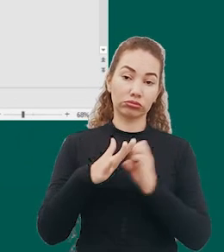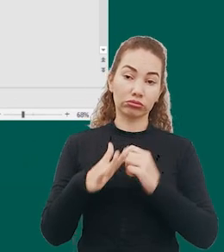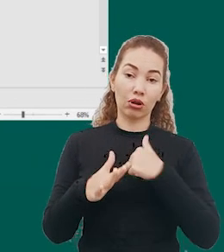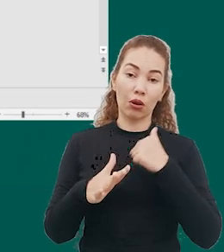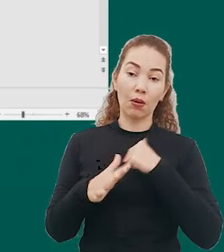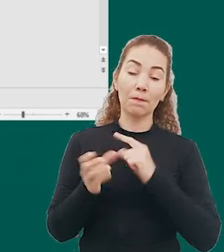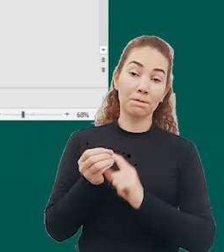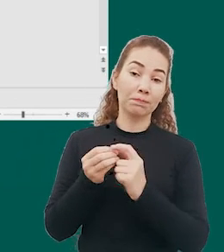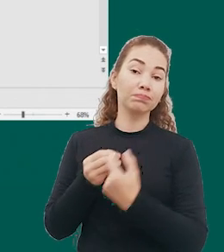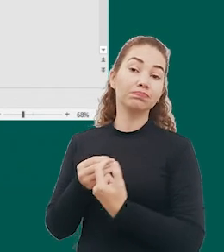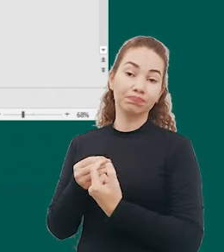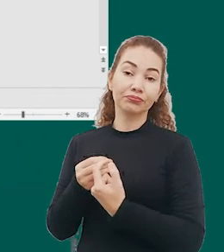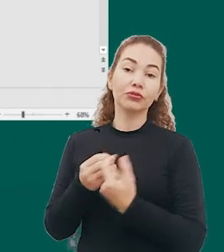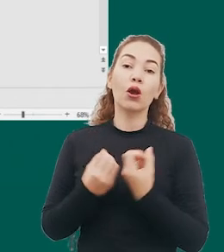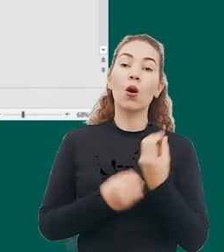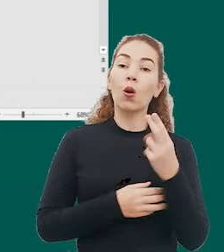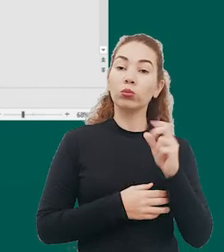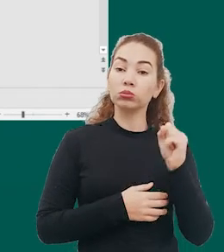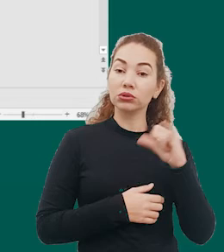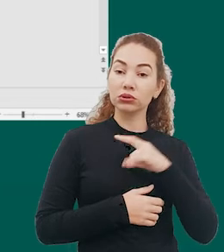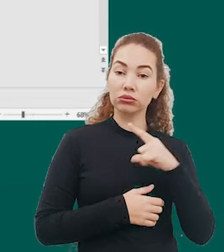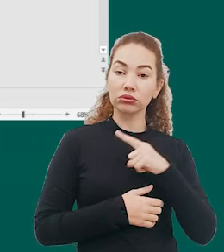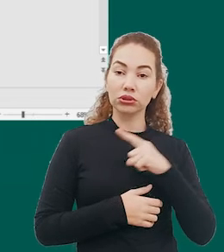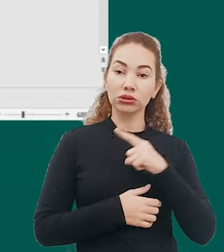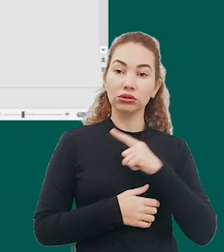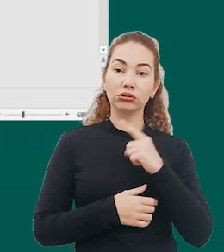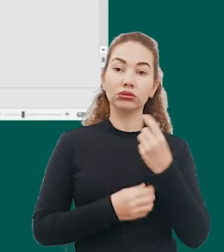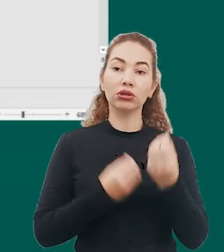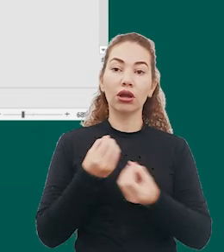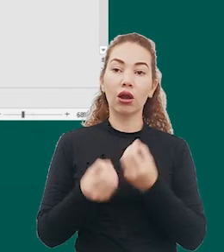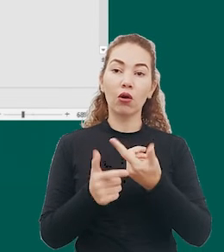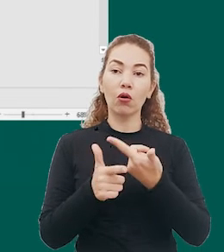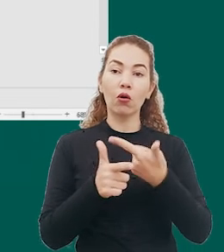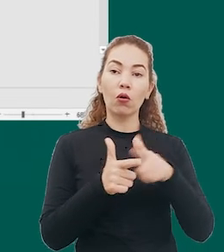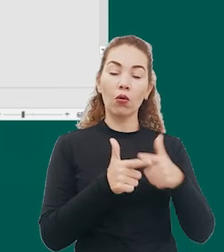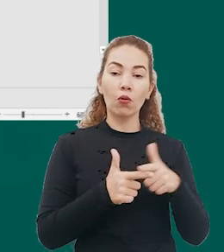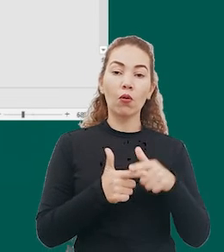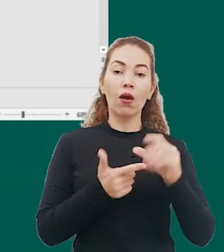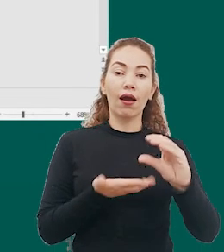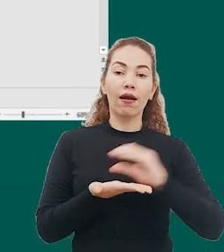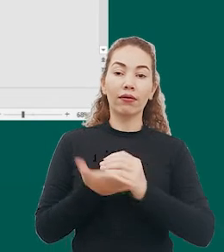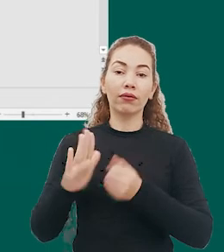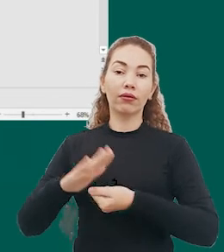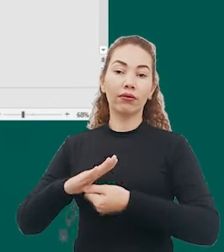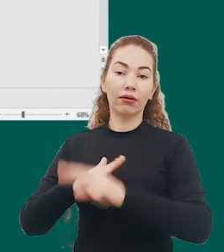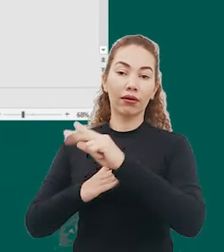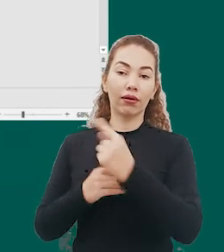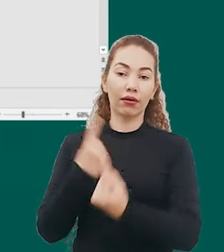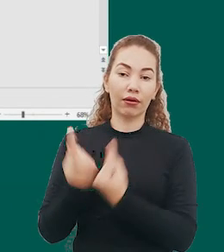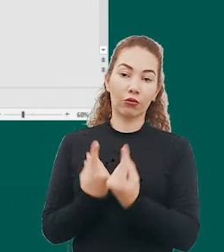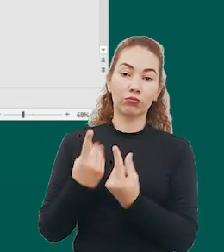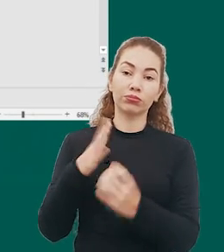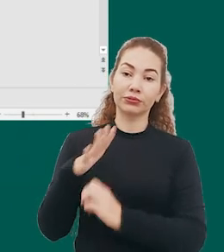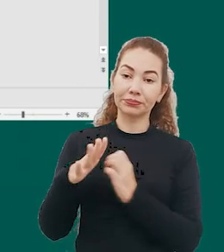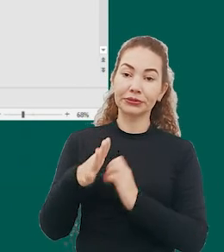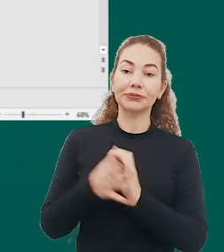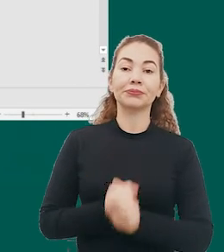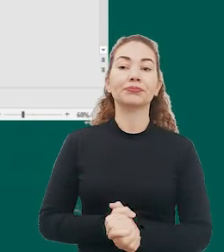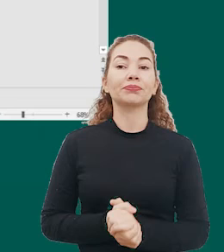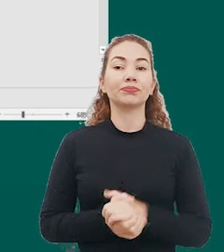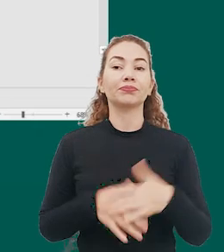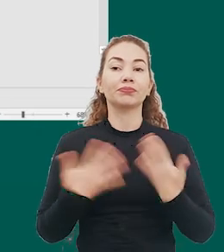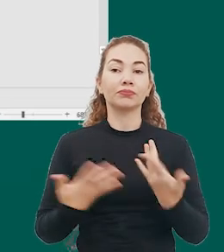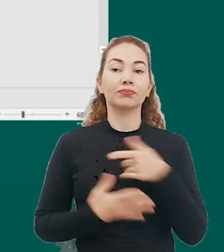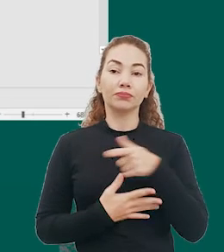sou sócio, ou se eu tenho dividendos que eu recebo sobre aplicação em alguma empresa. Então,